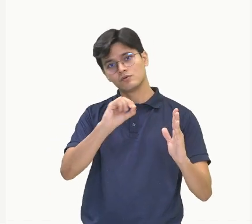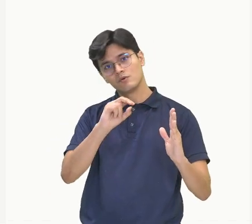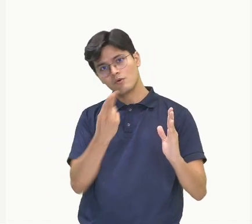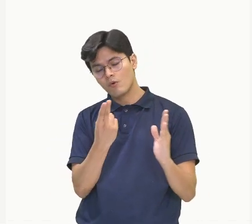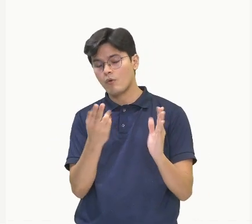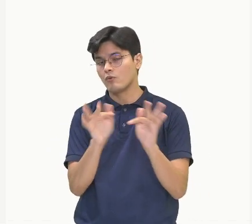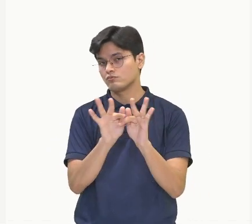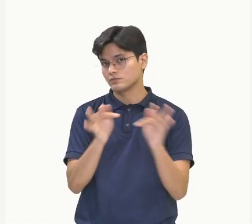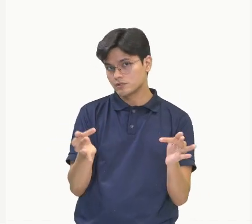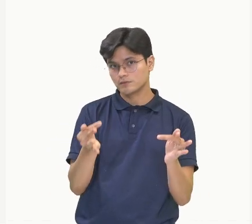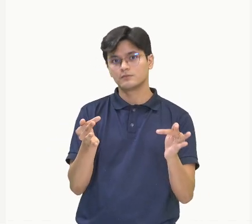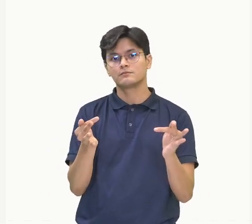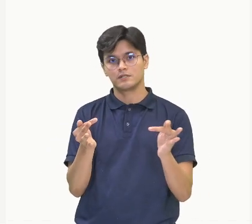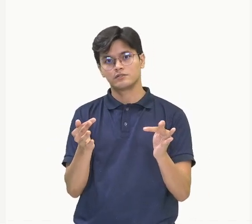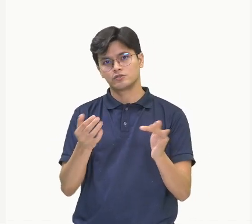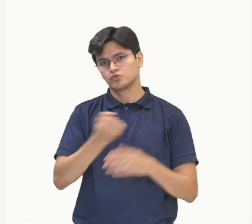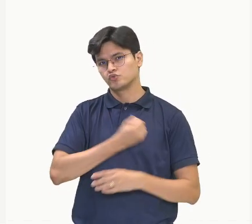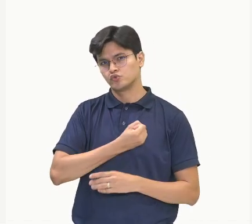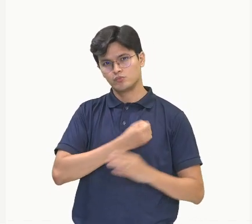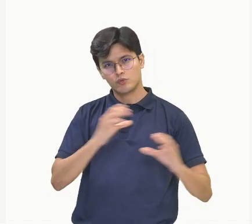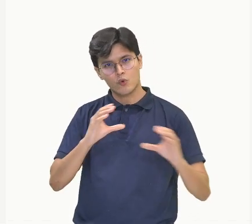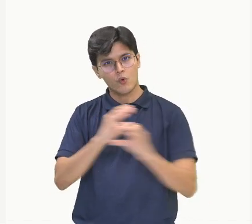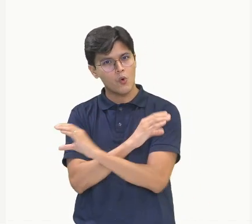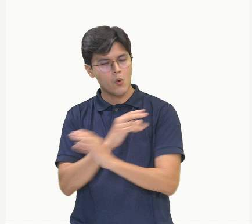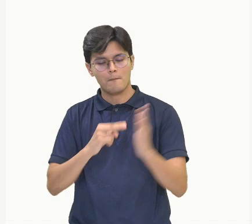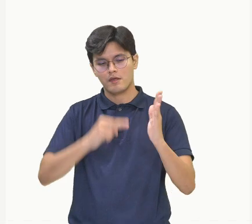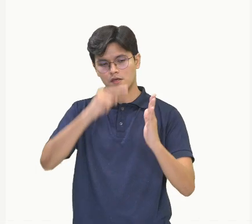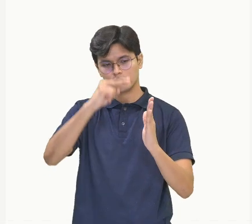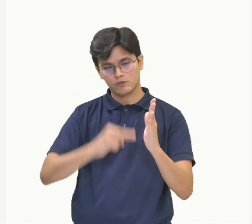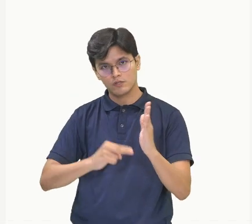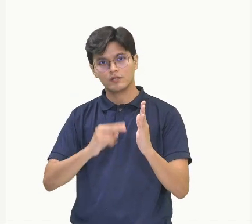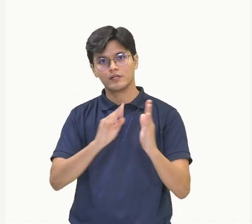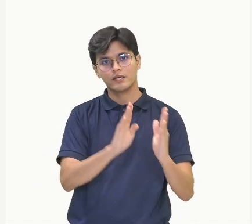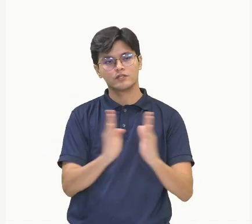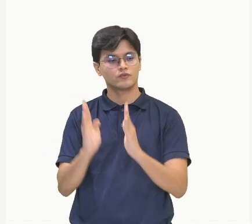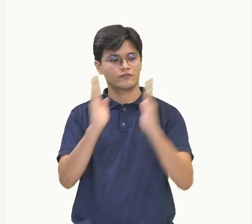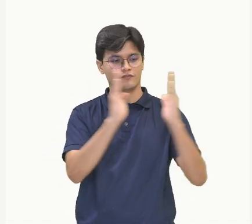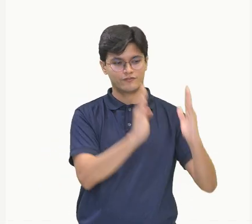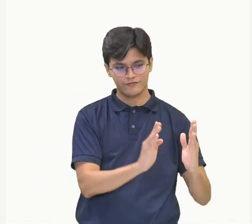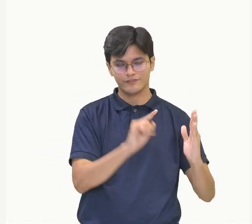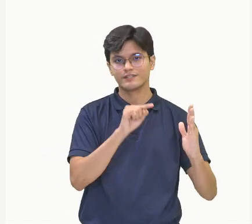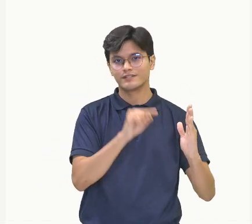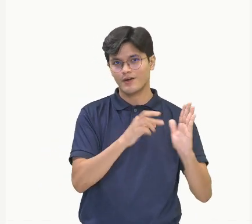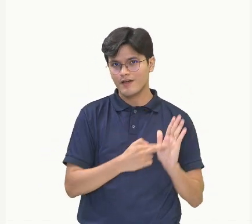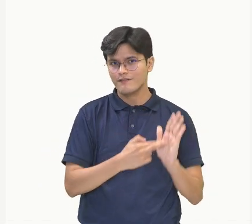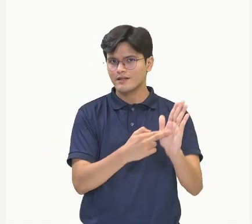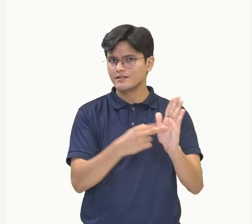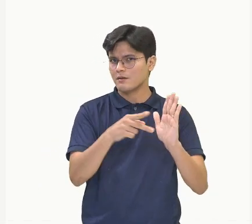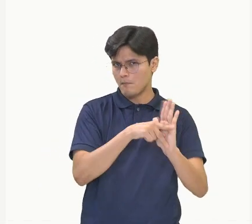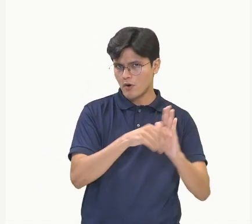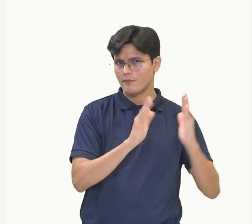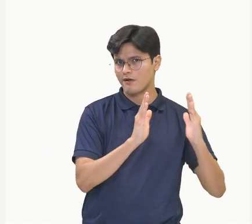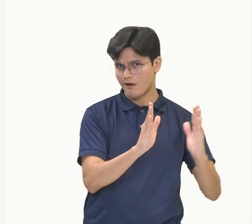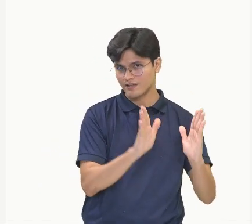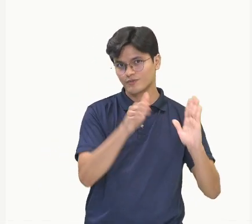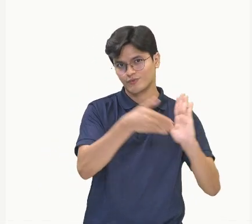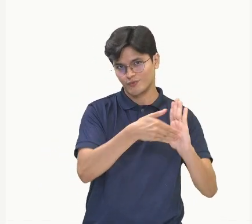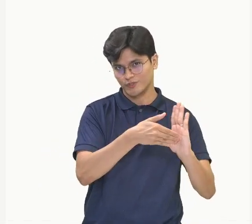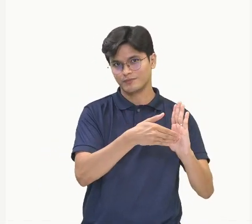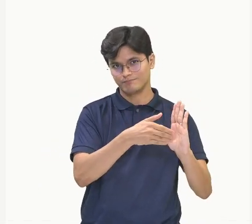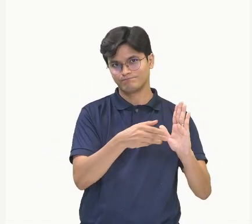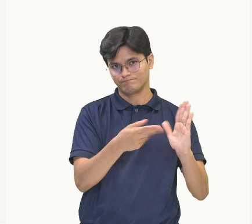inteiro, todinho, e colocar só a referência da última casa, que nesse caso são dos